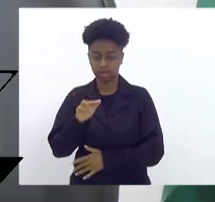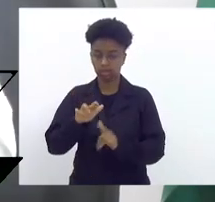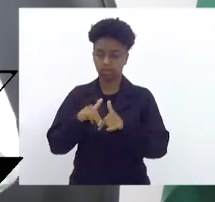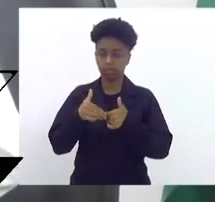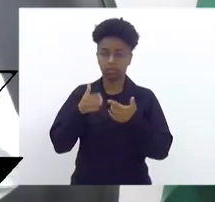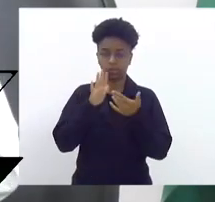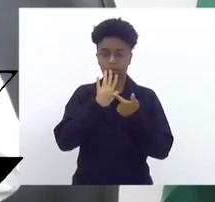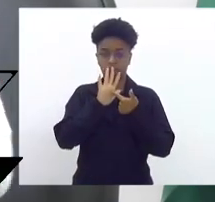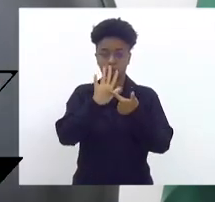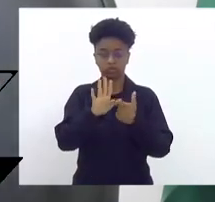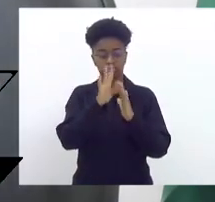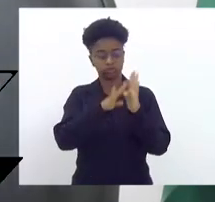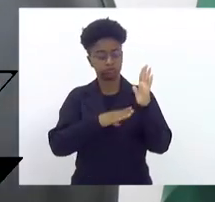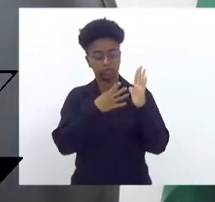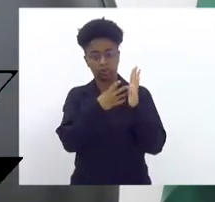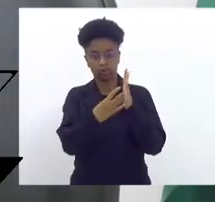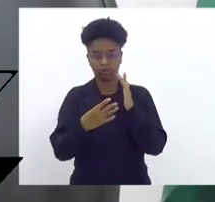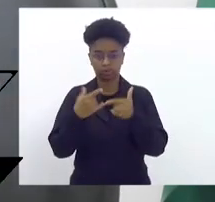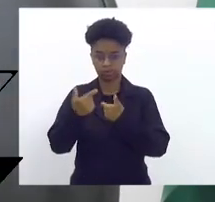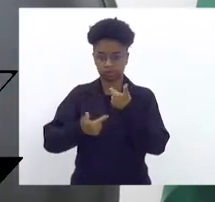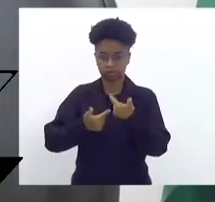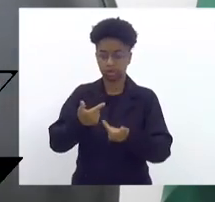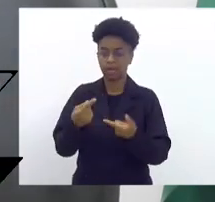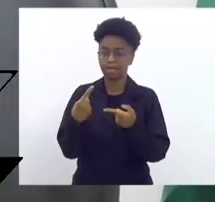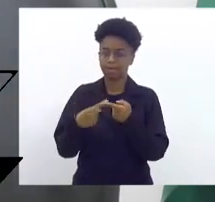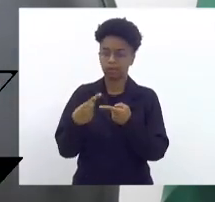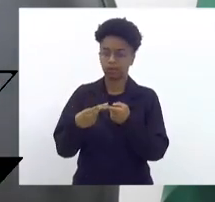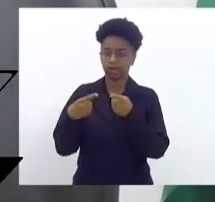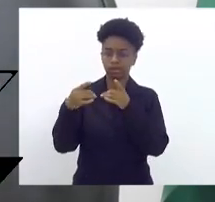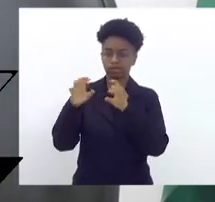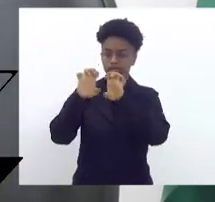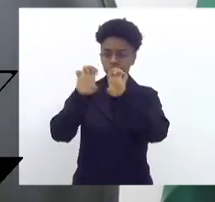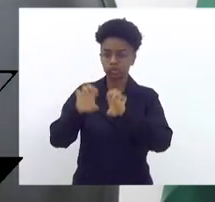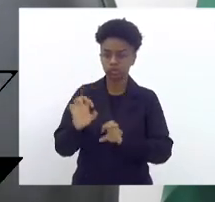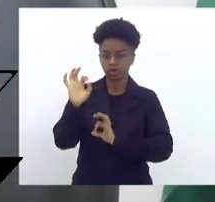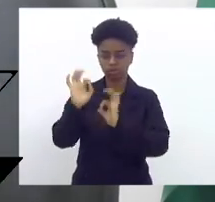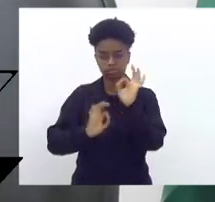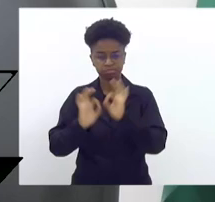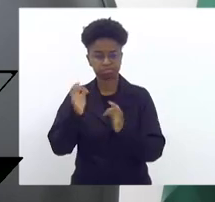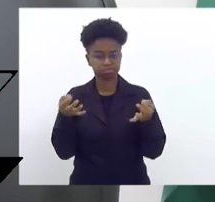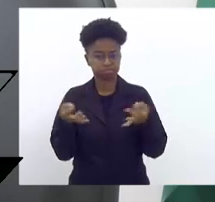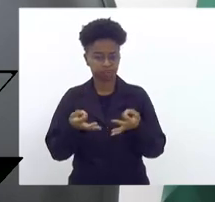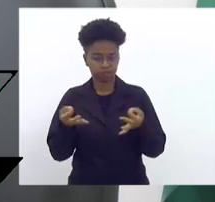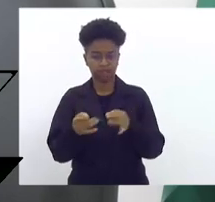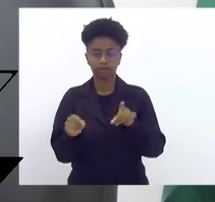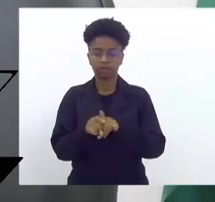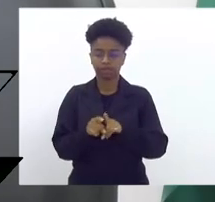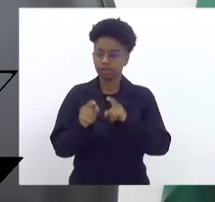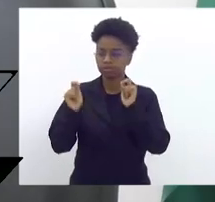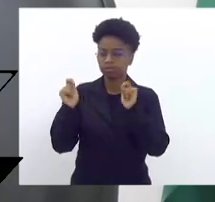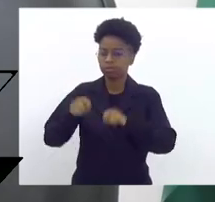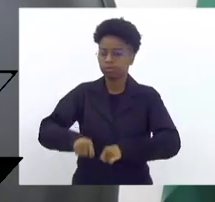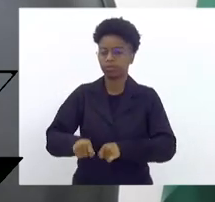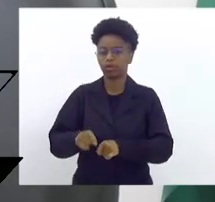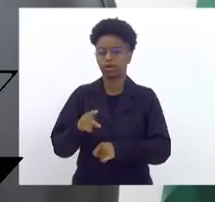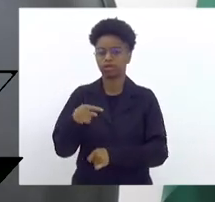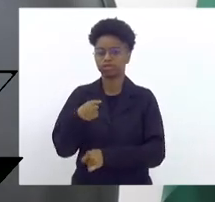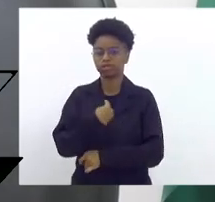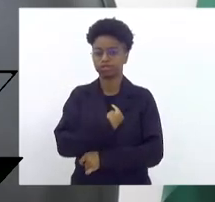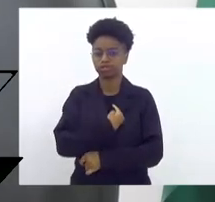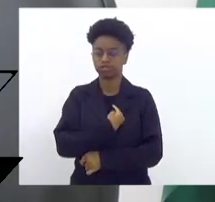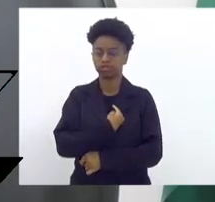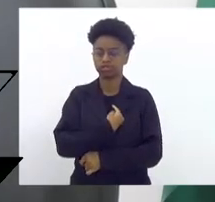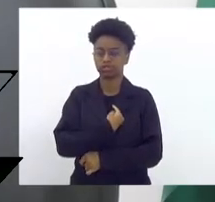apresentação do plano de trabalho porque tá muito bem estruturado muito organizado com a possibilidade da gente fazer